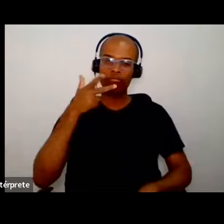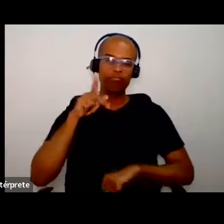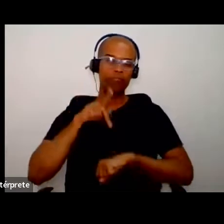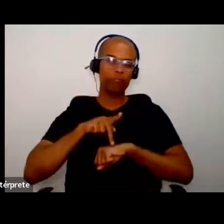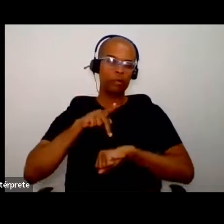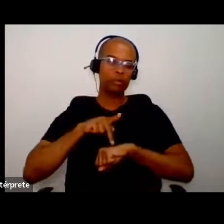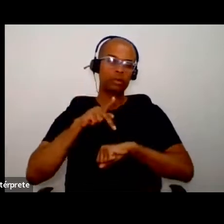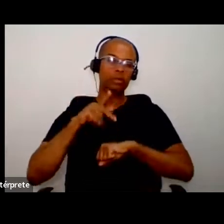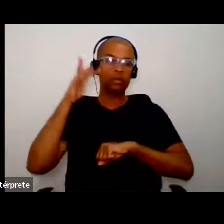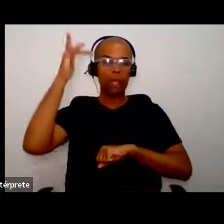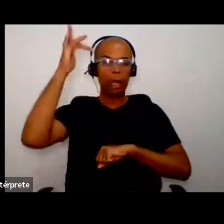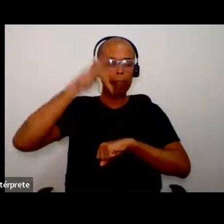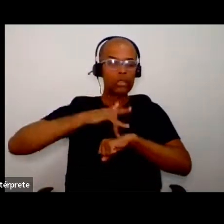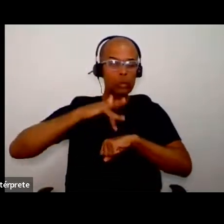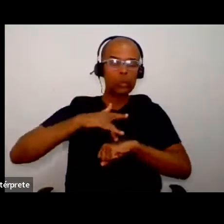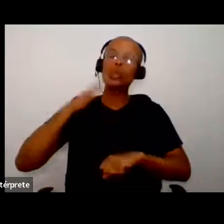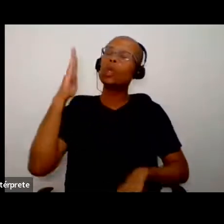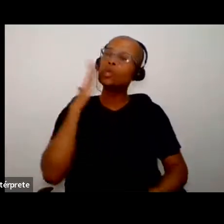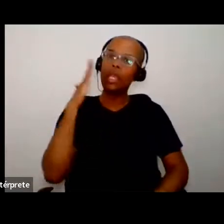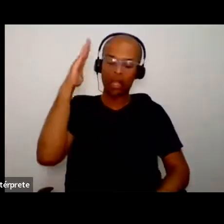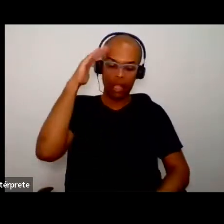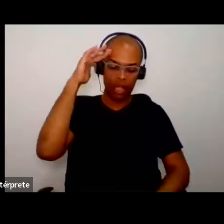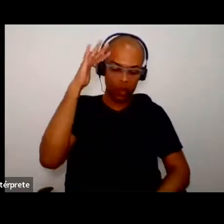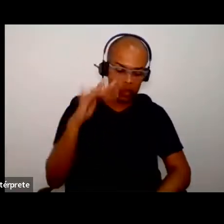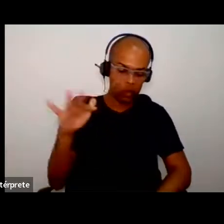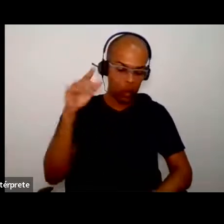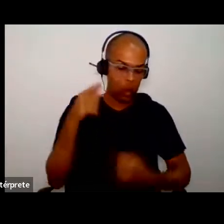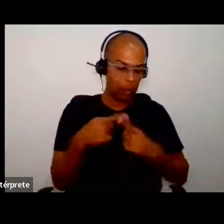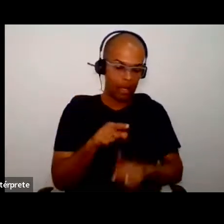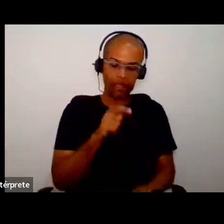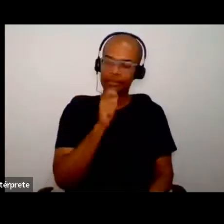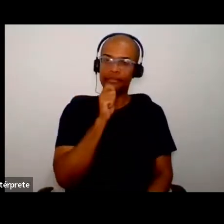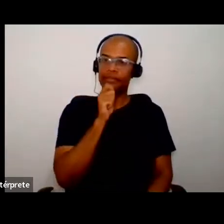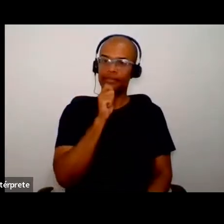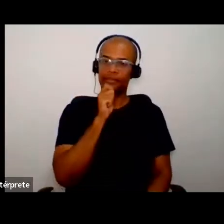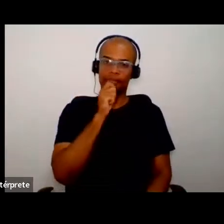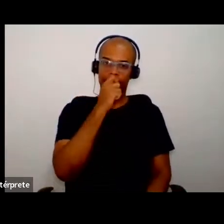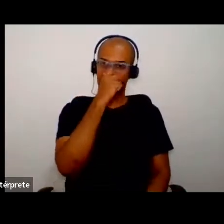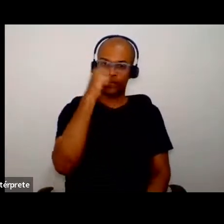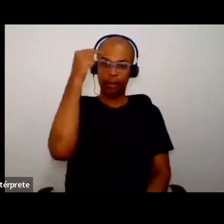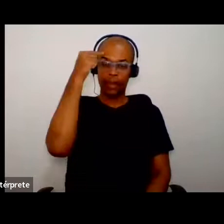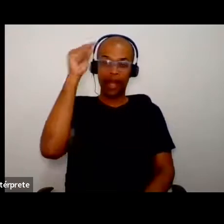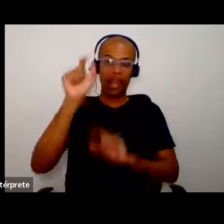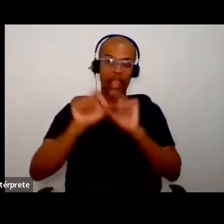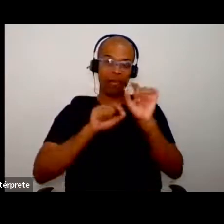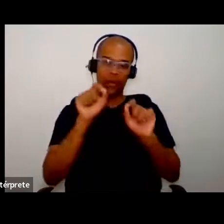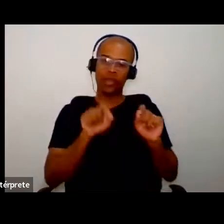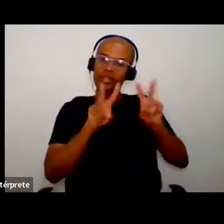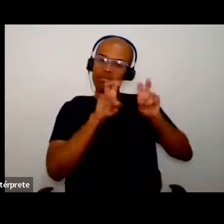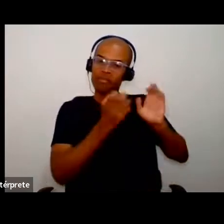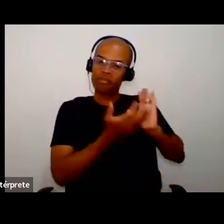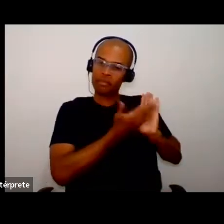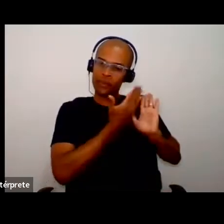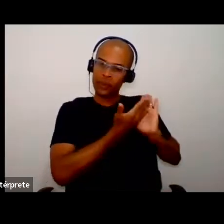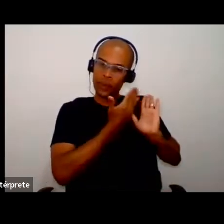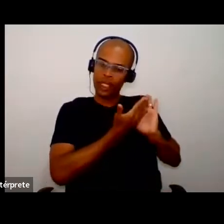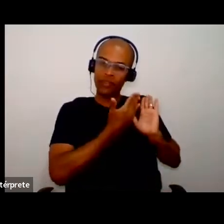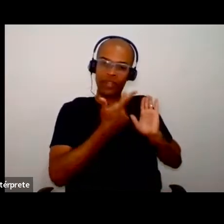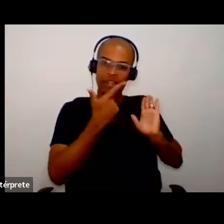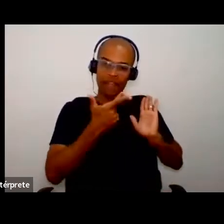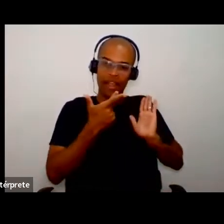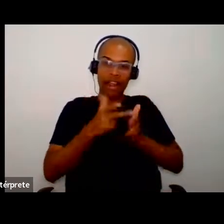sonho. Só que não é. Isso me lembra o título daquele livro do Mark Fisher, né, que fala assim,